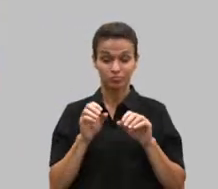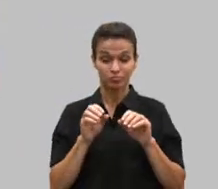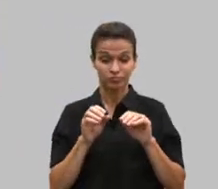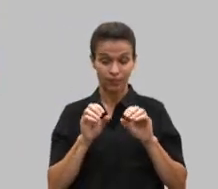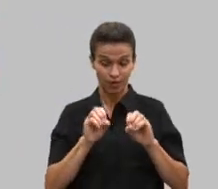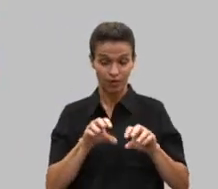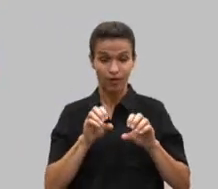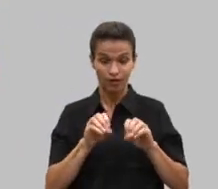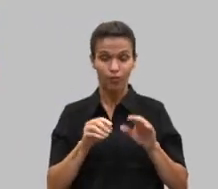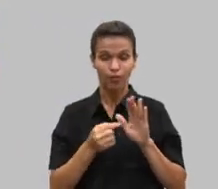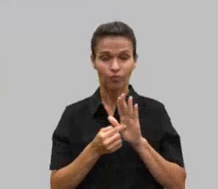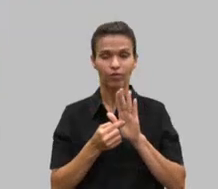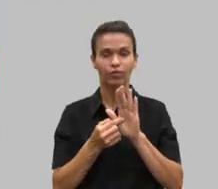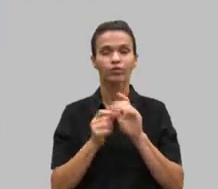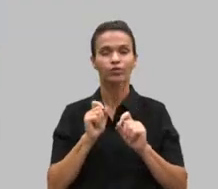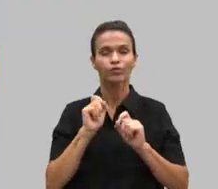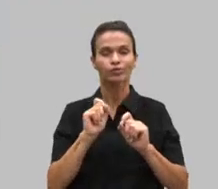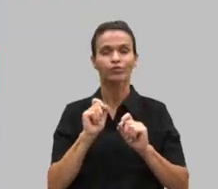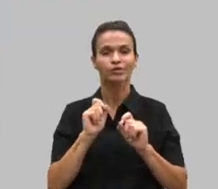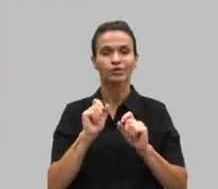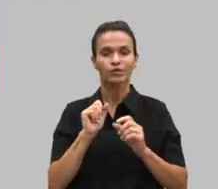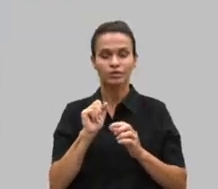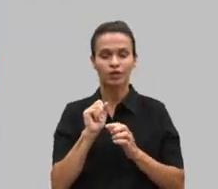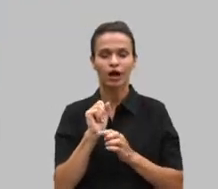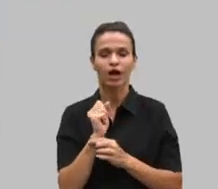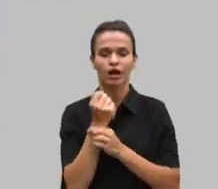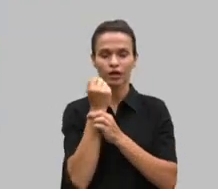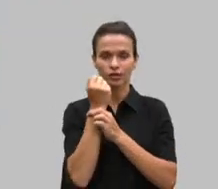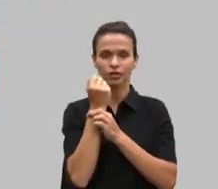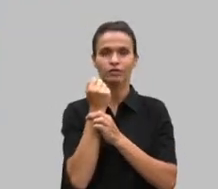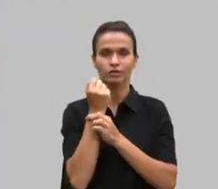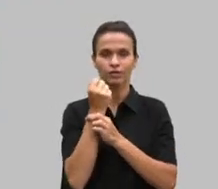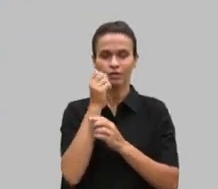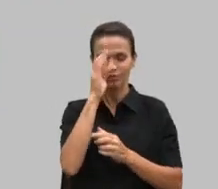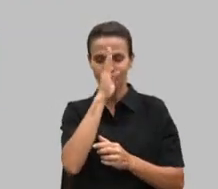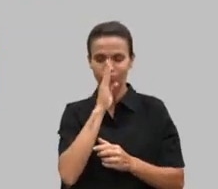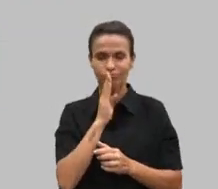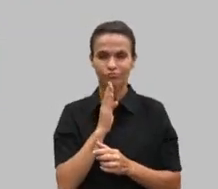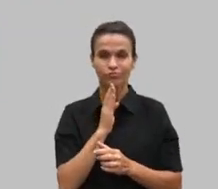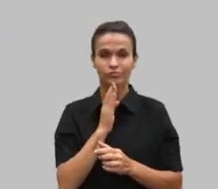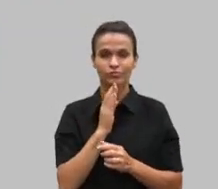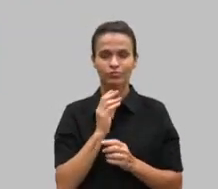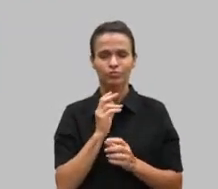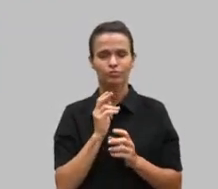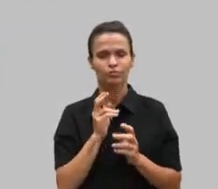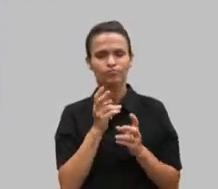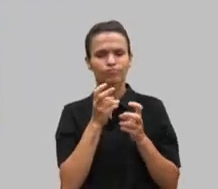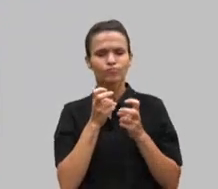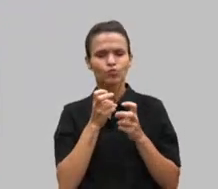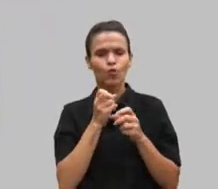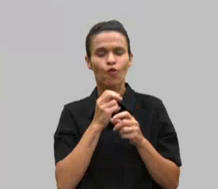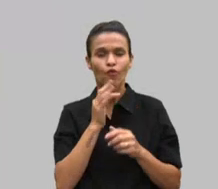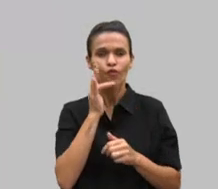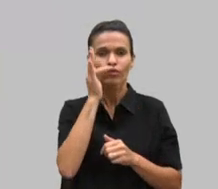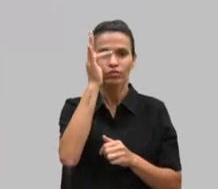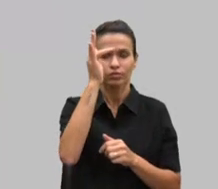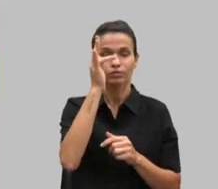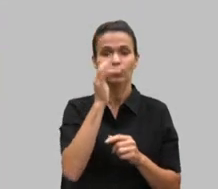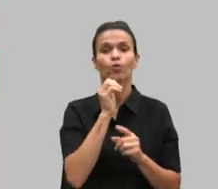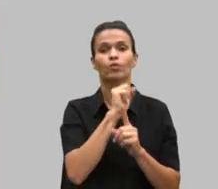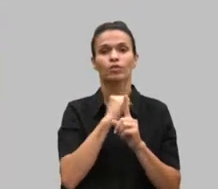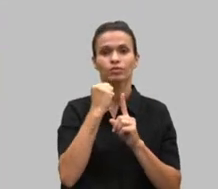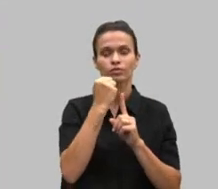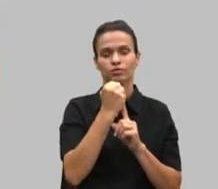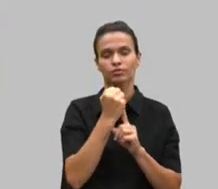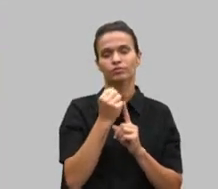que garantirá aos brasileiros e brasileiras a certeza de que viveremos dos anos vindouros em uma sociedade que